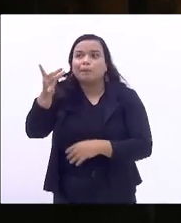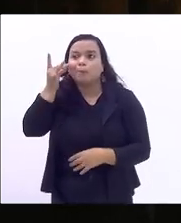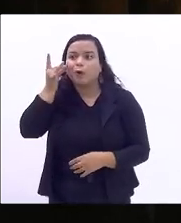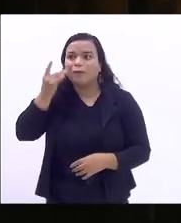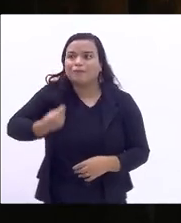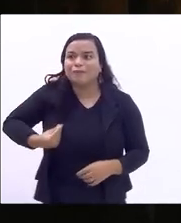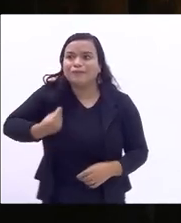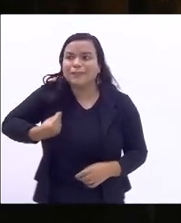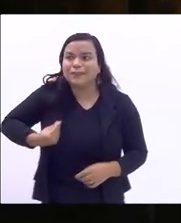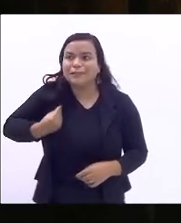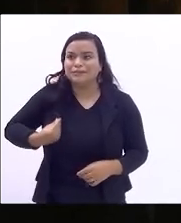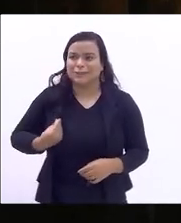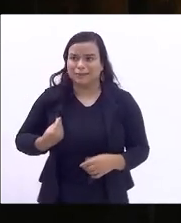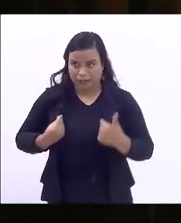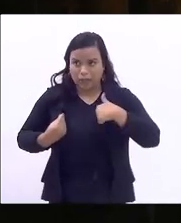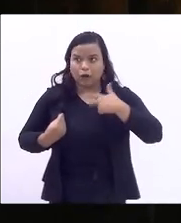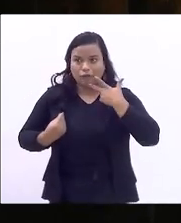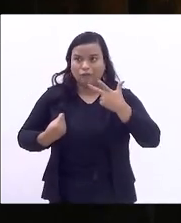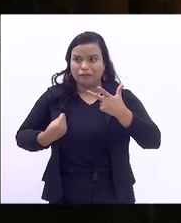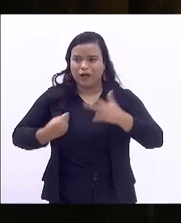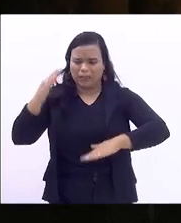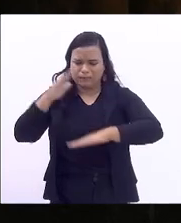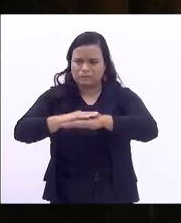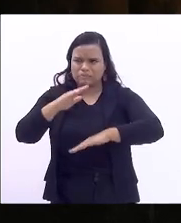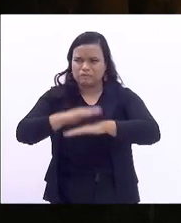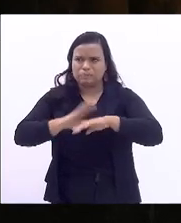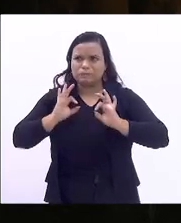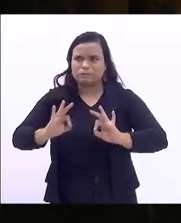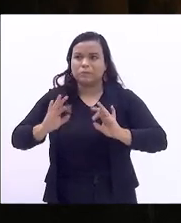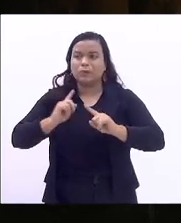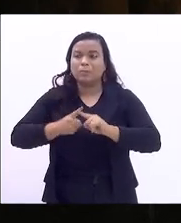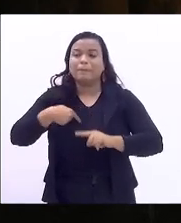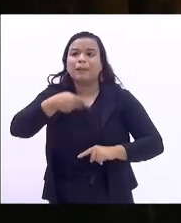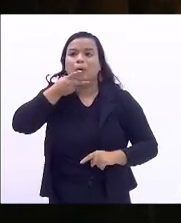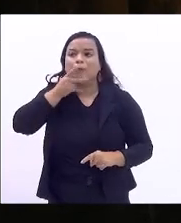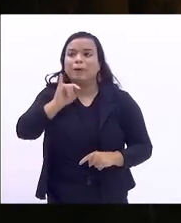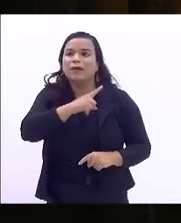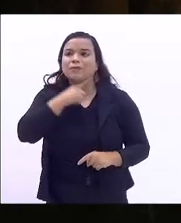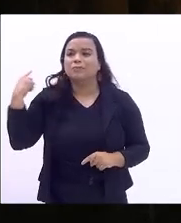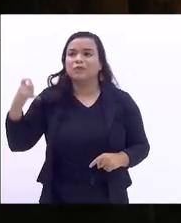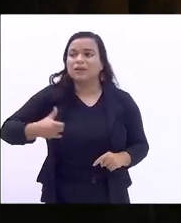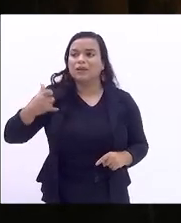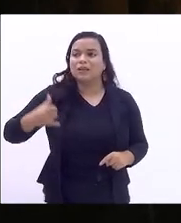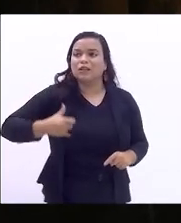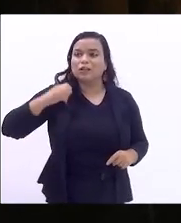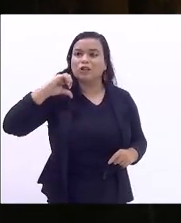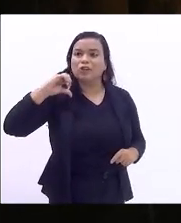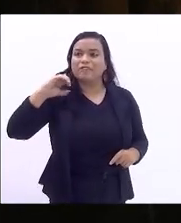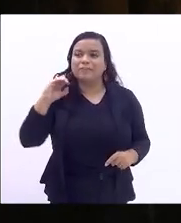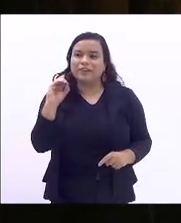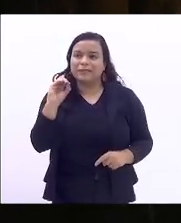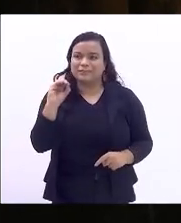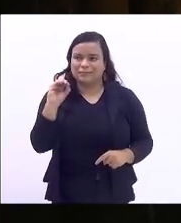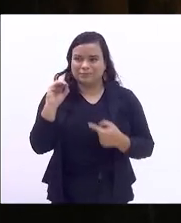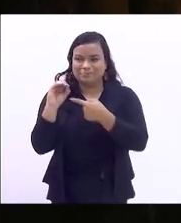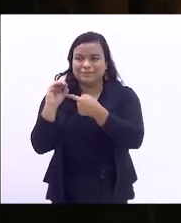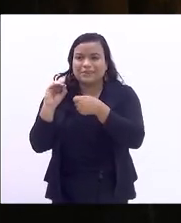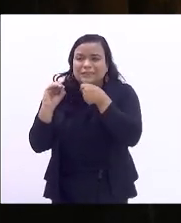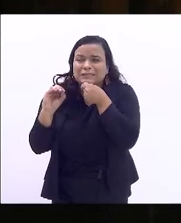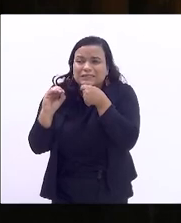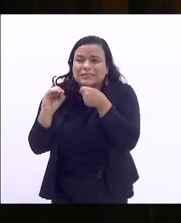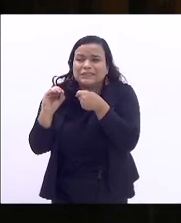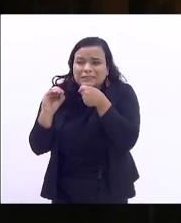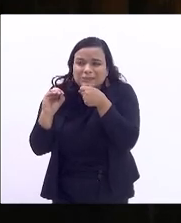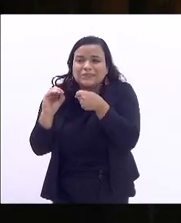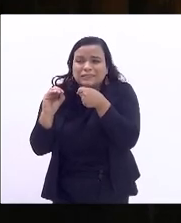e eu posso falar isso com muita propriedade que eu perdi o meu pai com 90 anos de idade e